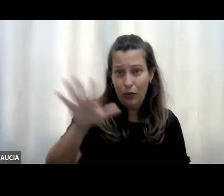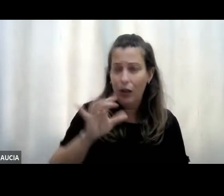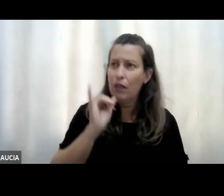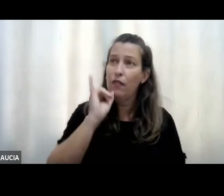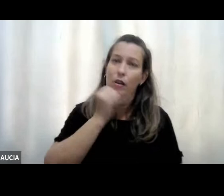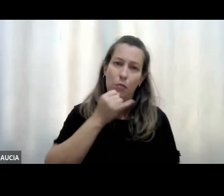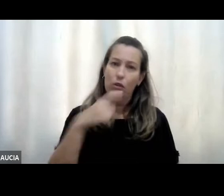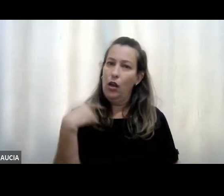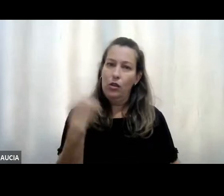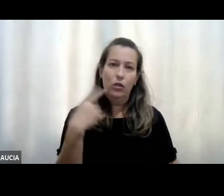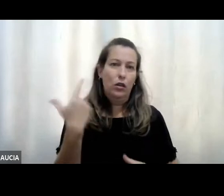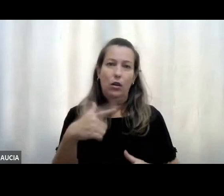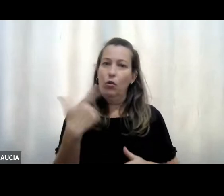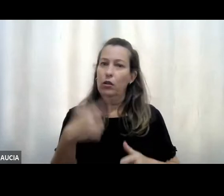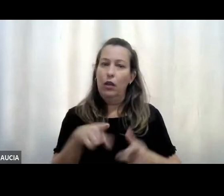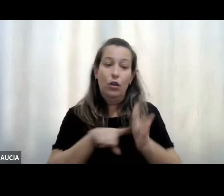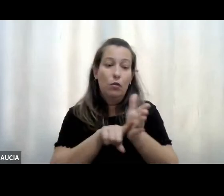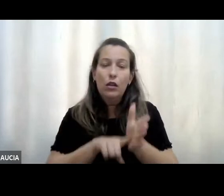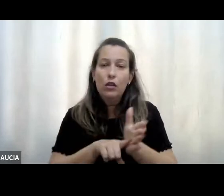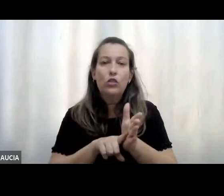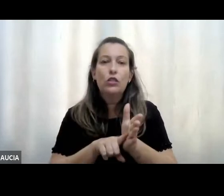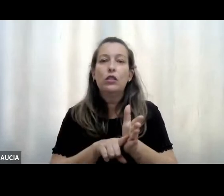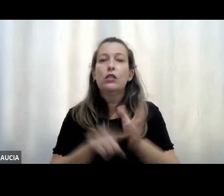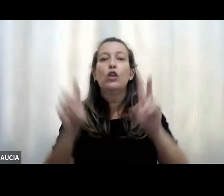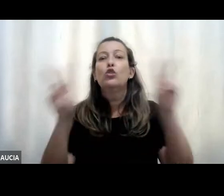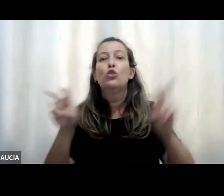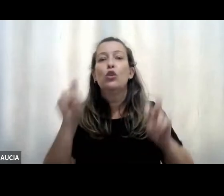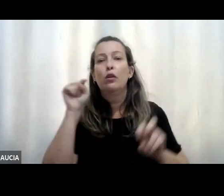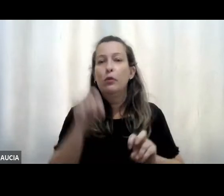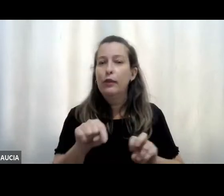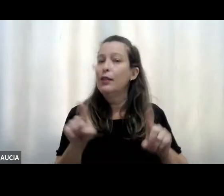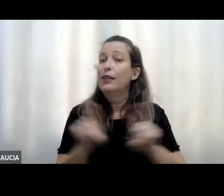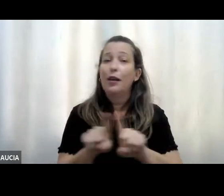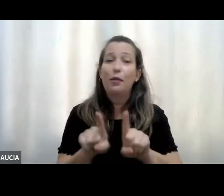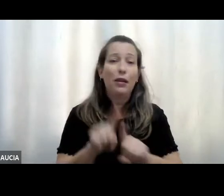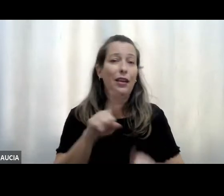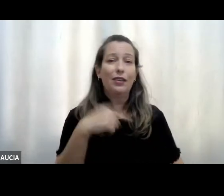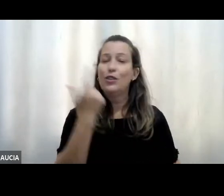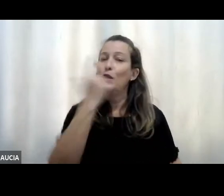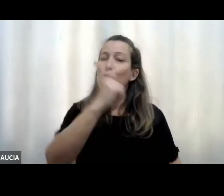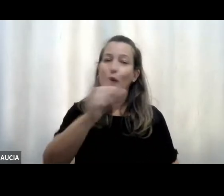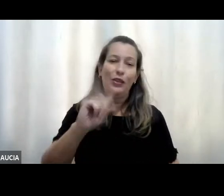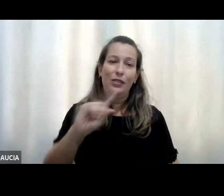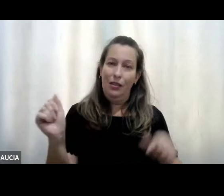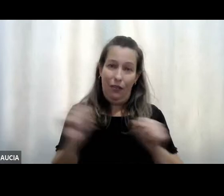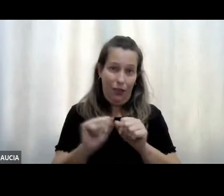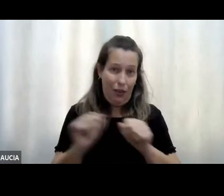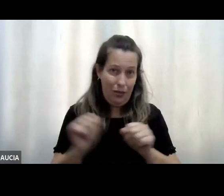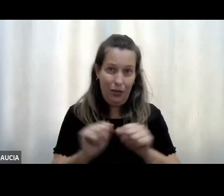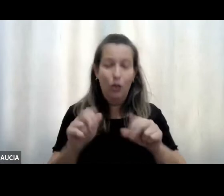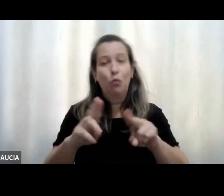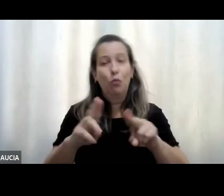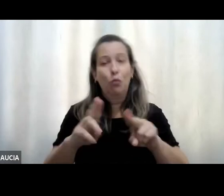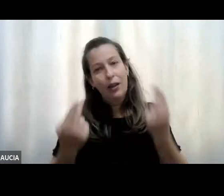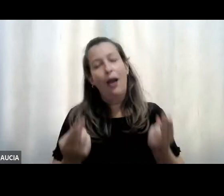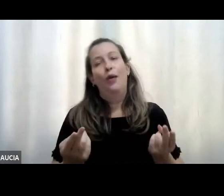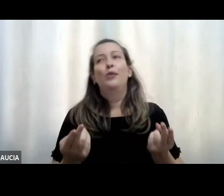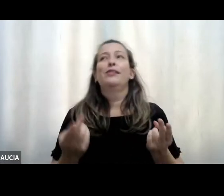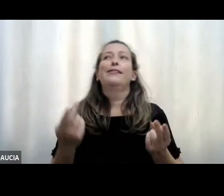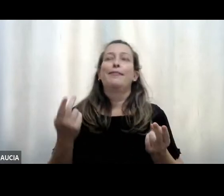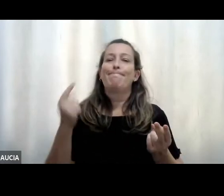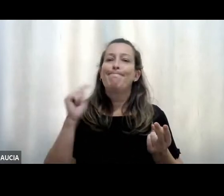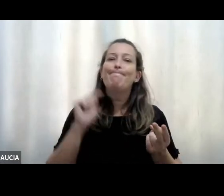e também não conseguimos implementar por conta